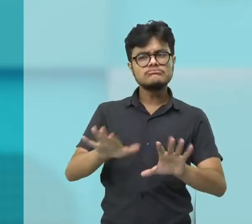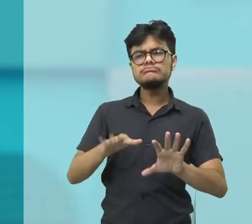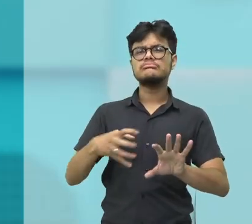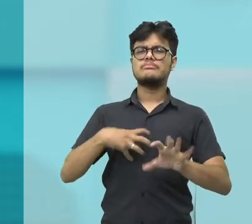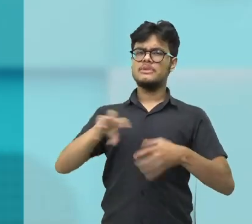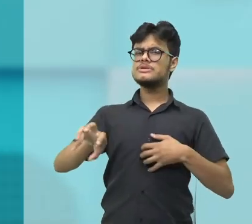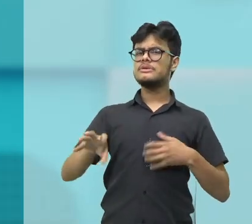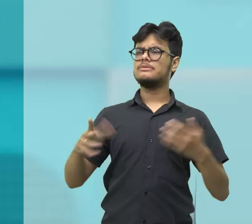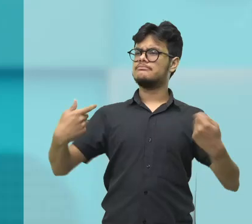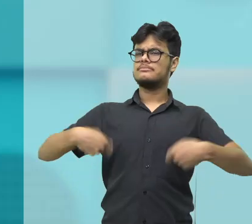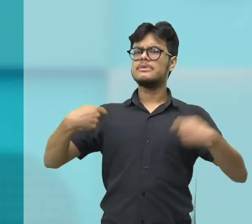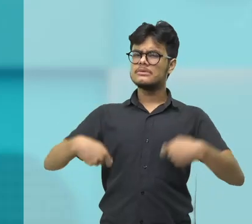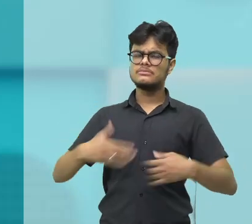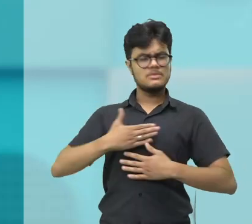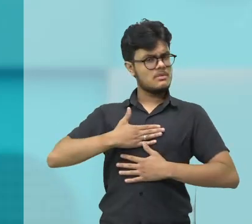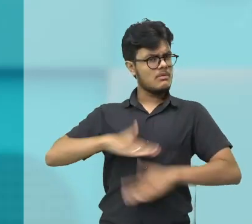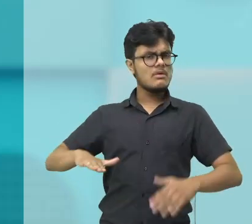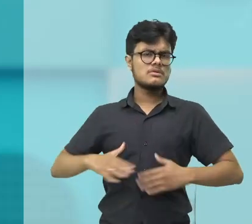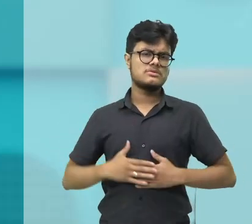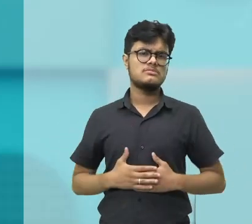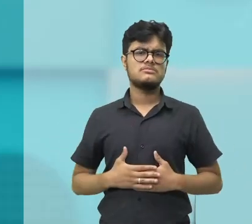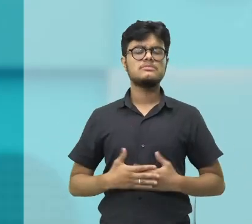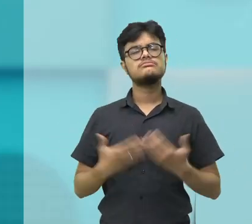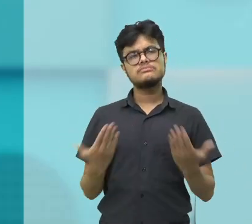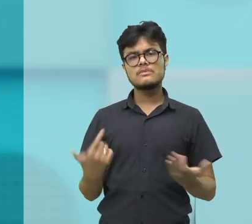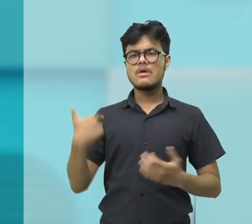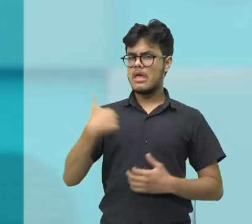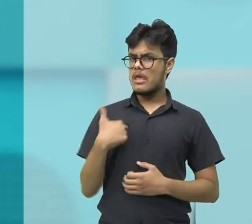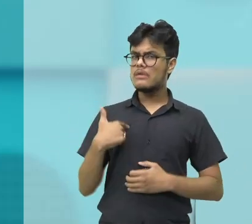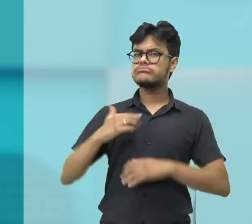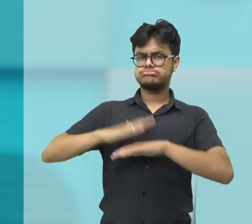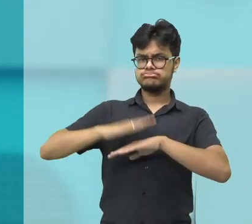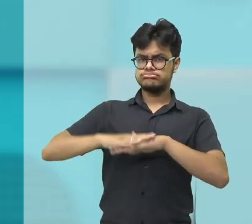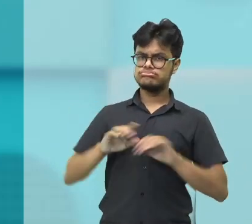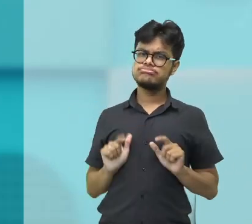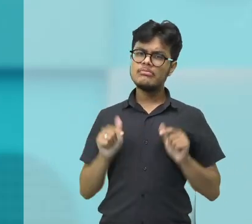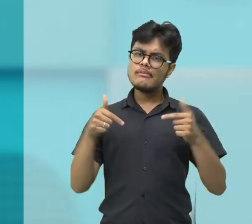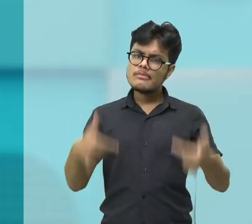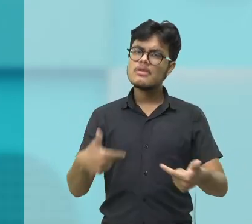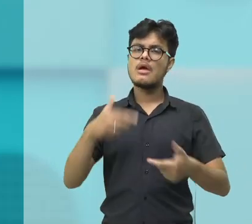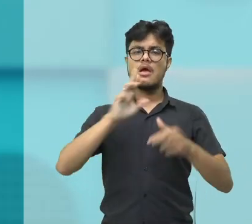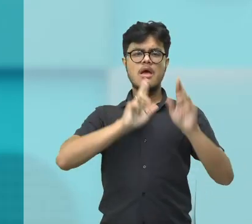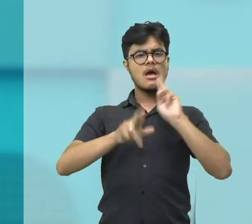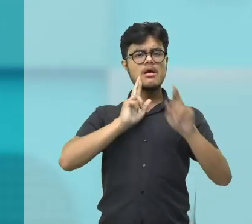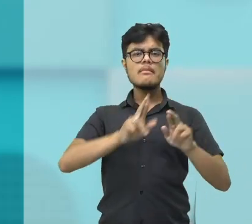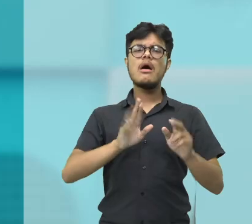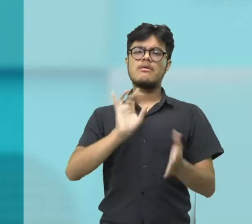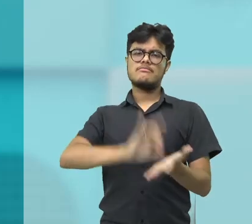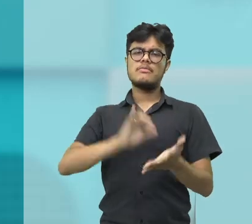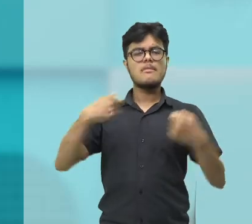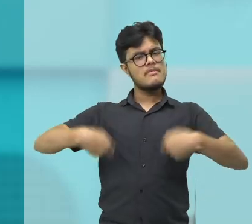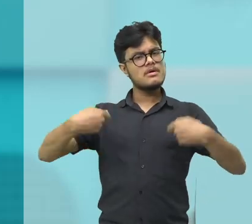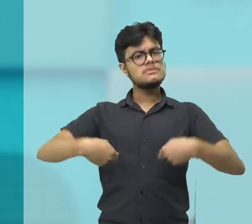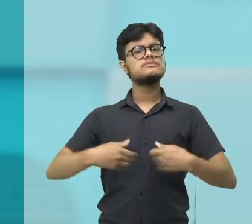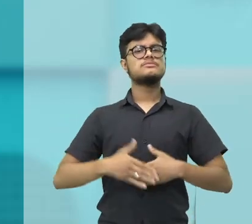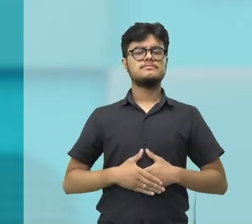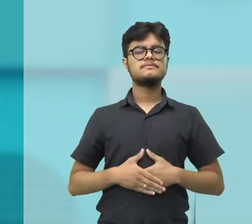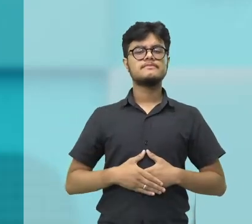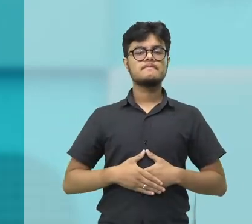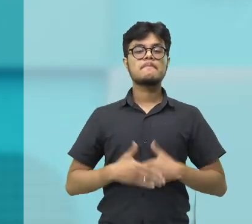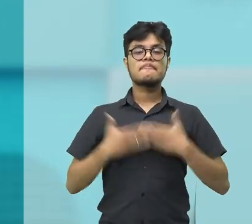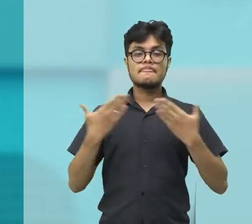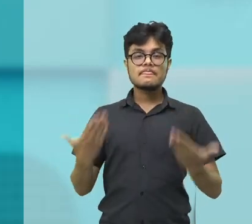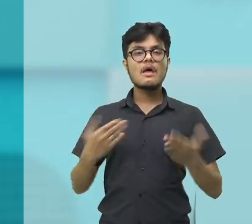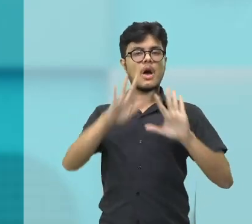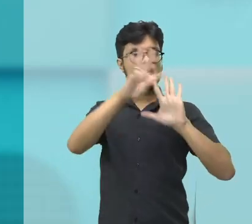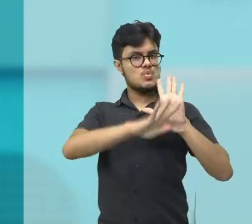dentro de uma situação que ela não gostou e ela decidiu fazer essa reclamação, fazer essa observação. Ela